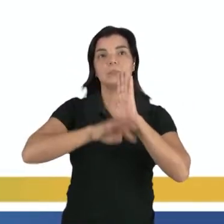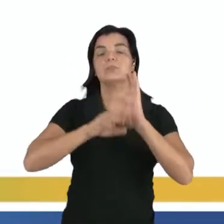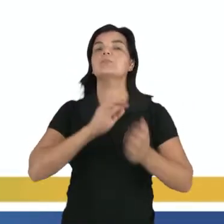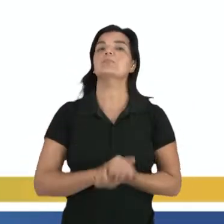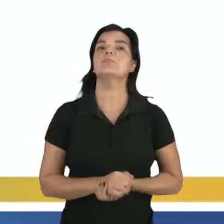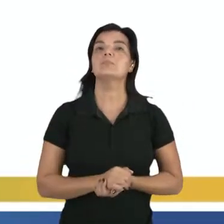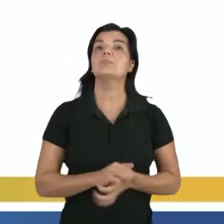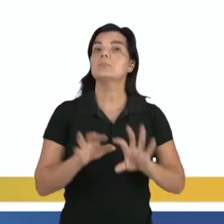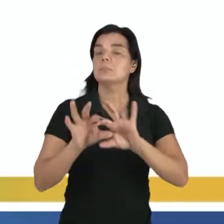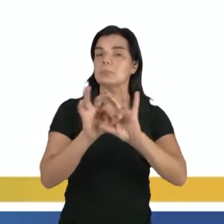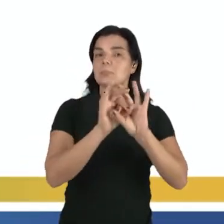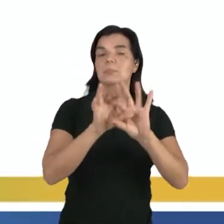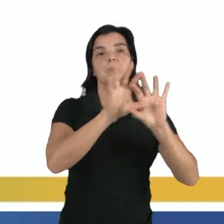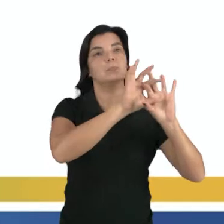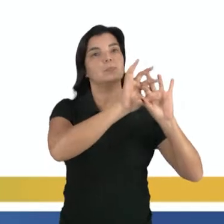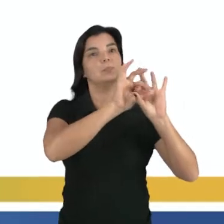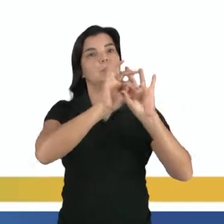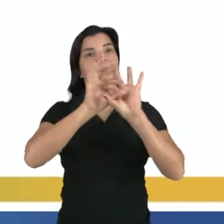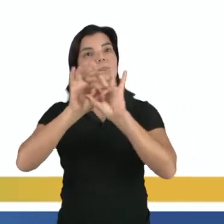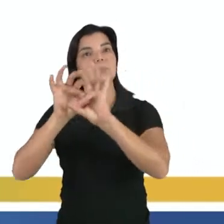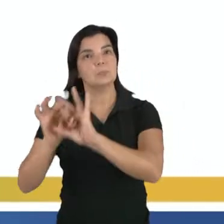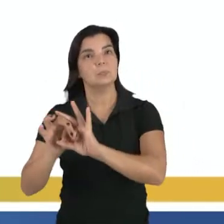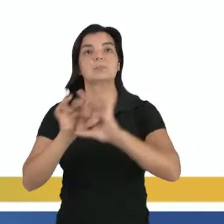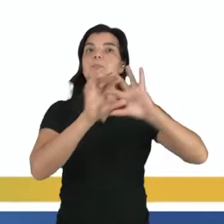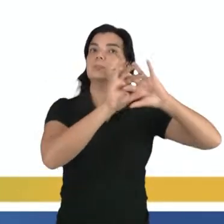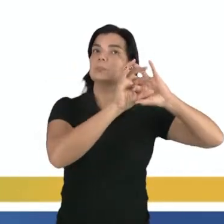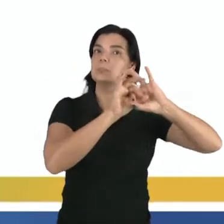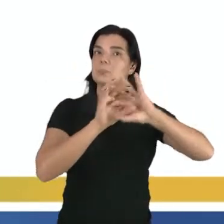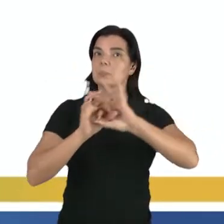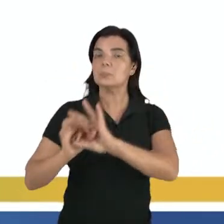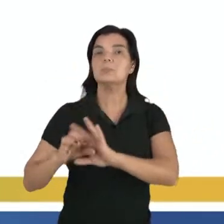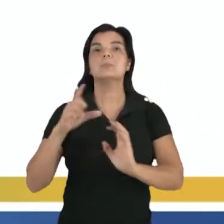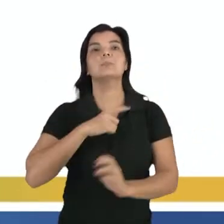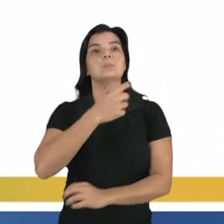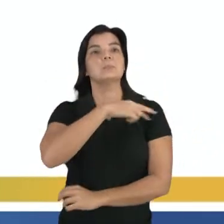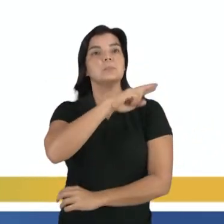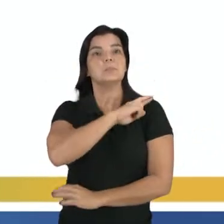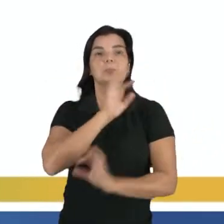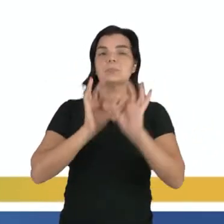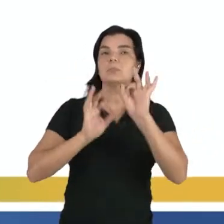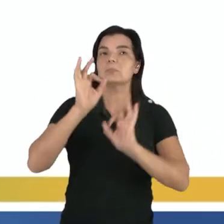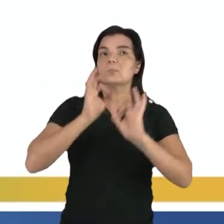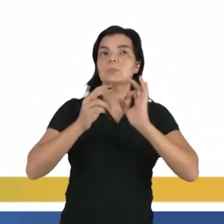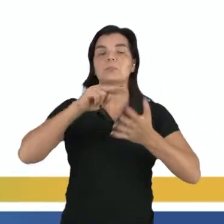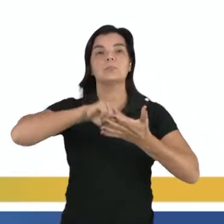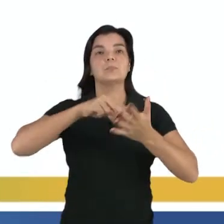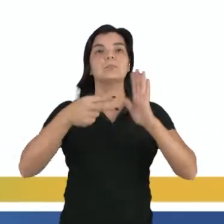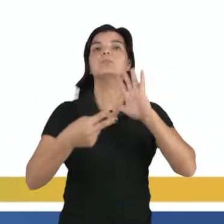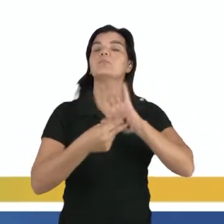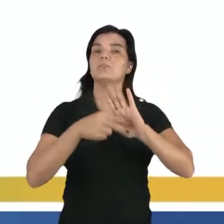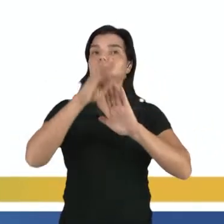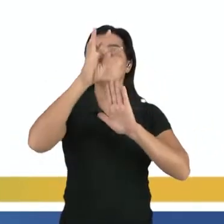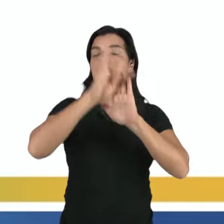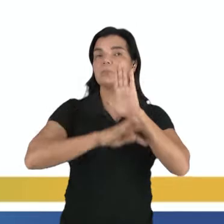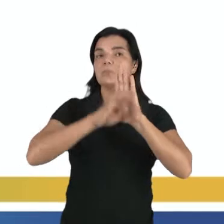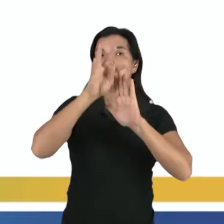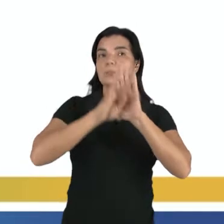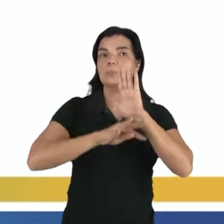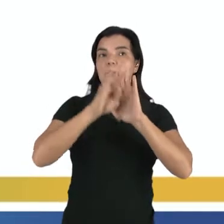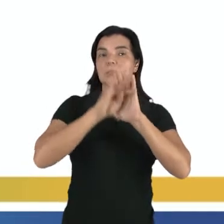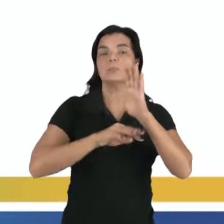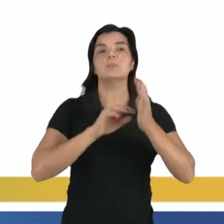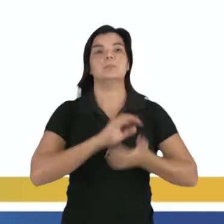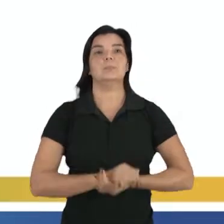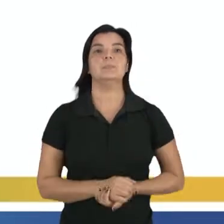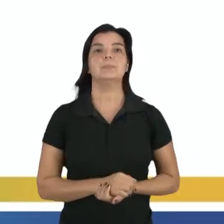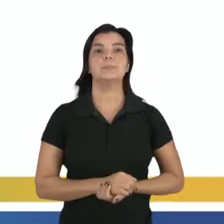mensagem transmitida no texto. Aliada à coesão, a coerência tem como função a construção dos